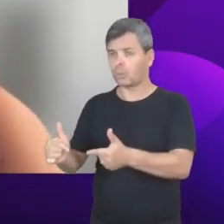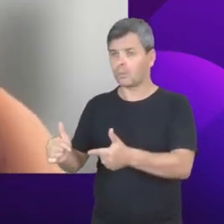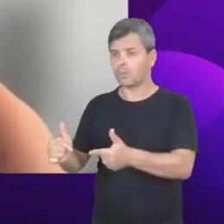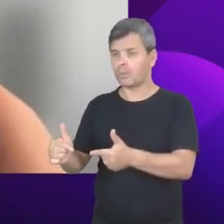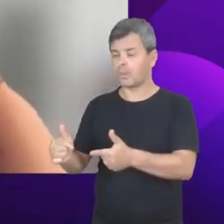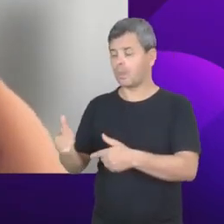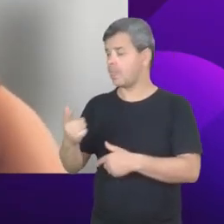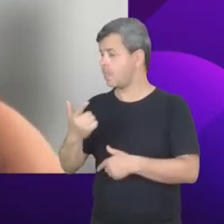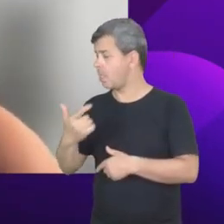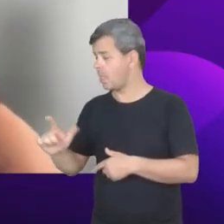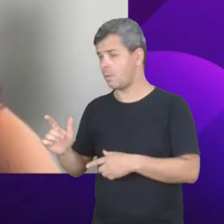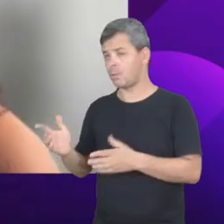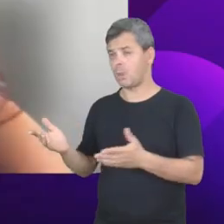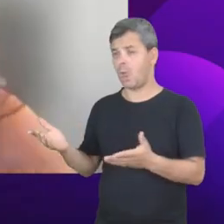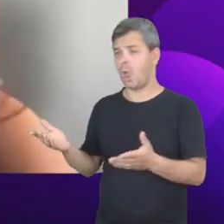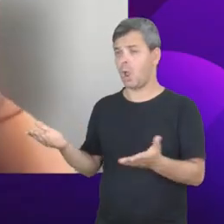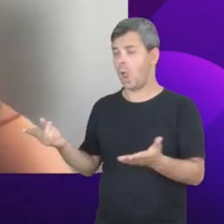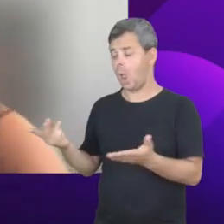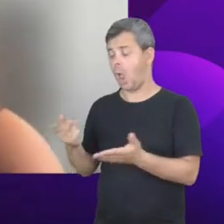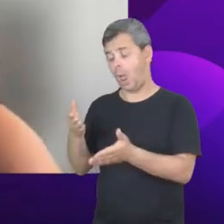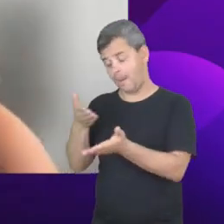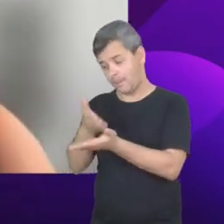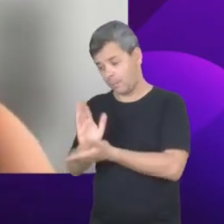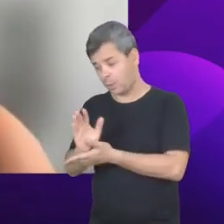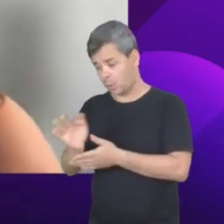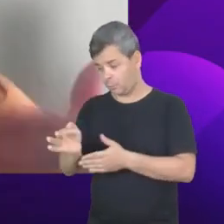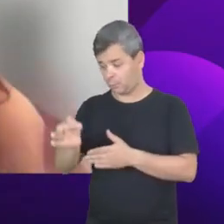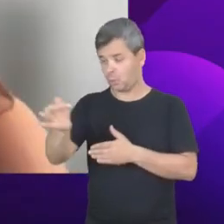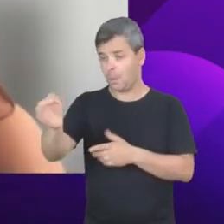não vai necessariamente aproveitar no